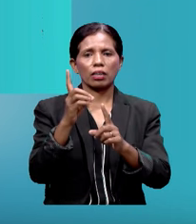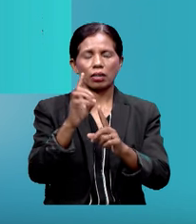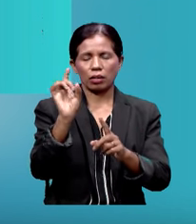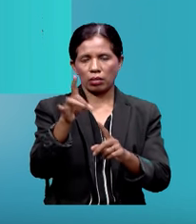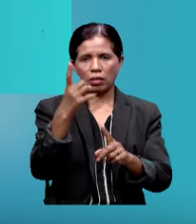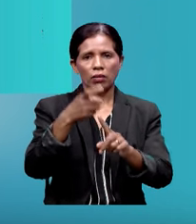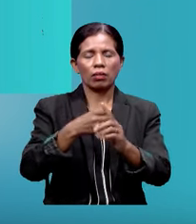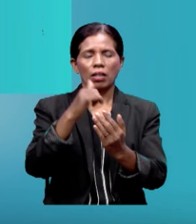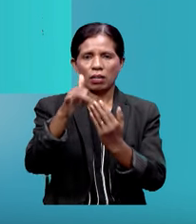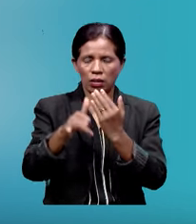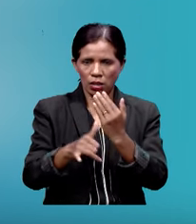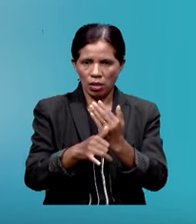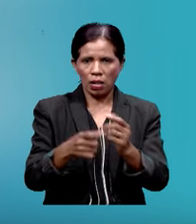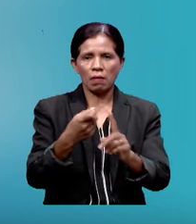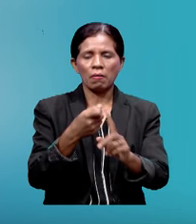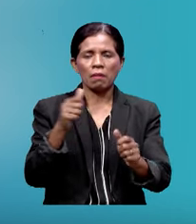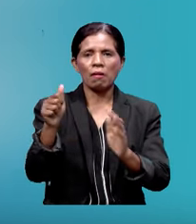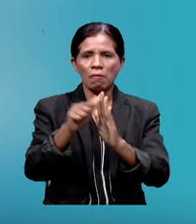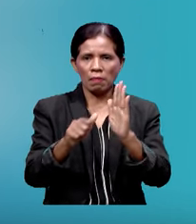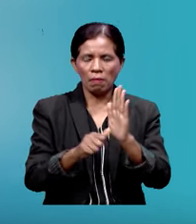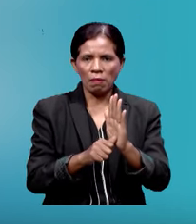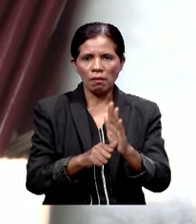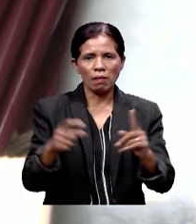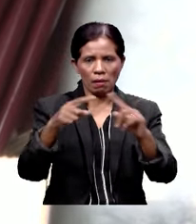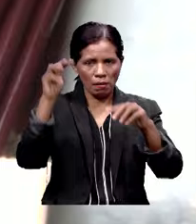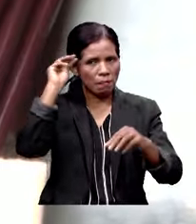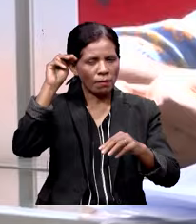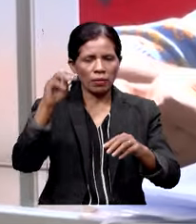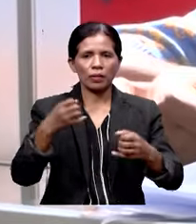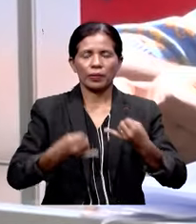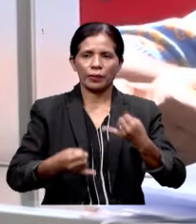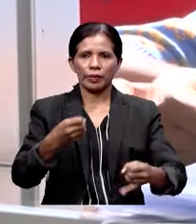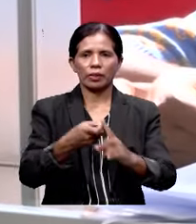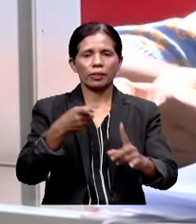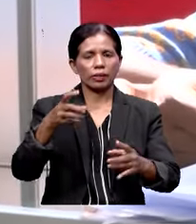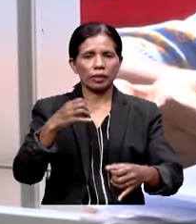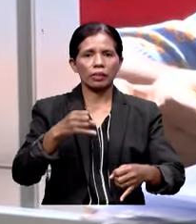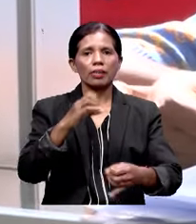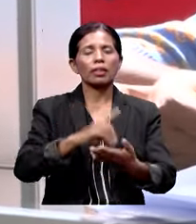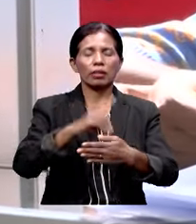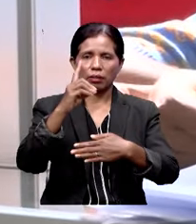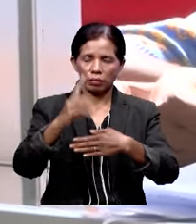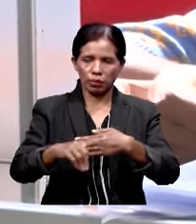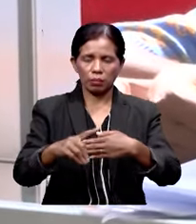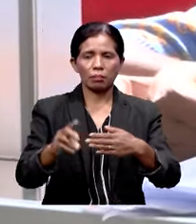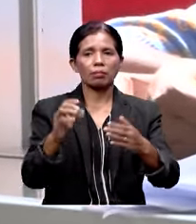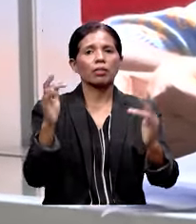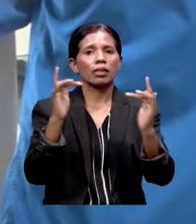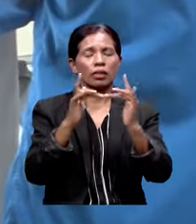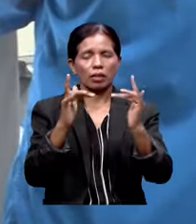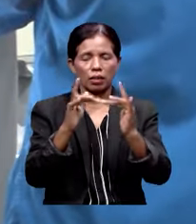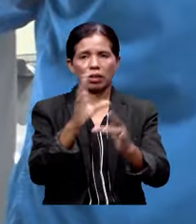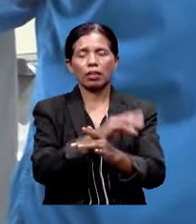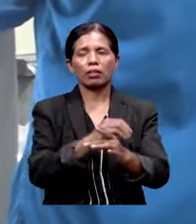fulan janeru liuba usi agenda TIC Timor ba Ministerio Justisa li husi desenvolve sistema horario online ba pasaporte